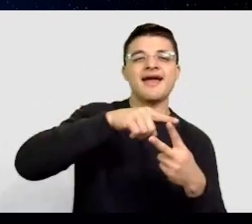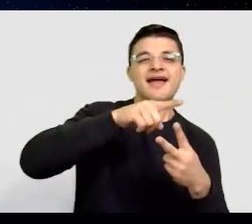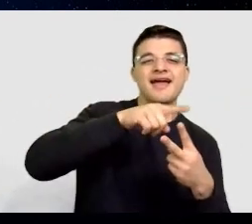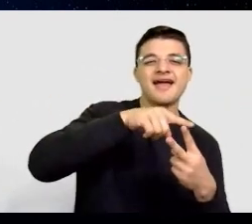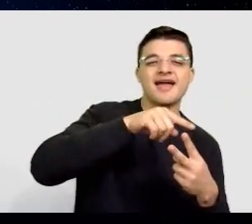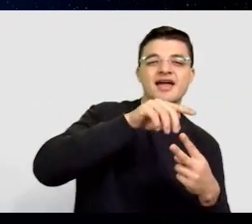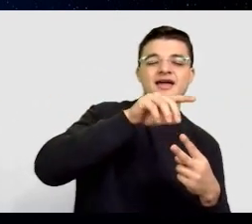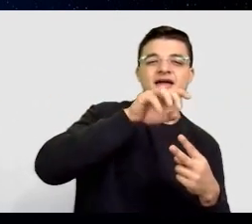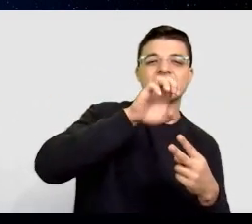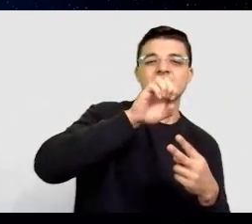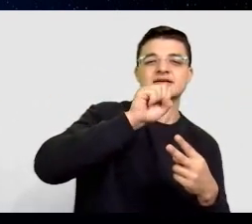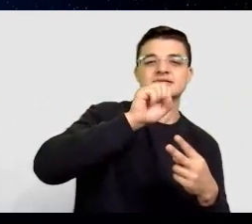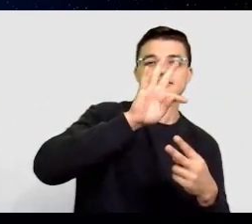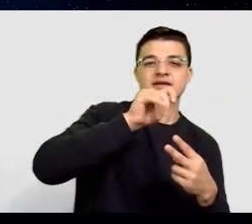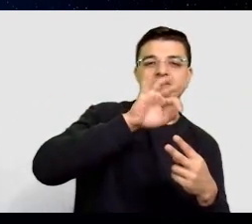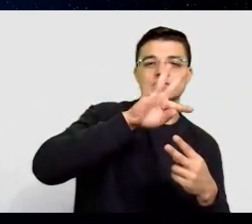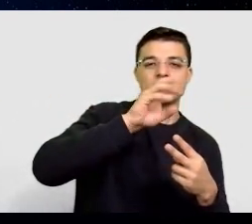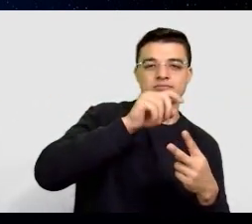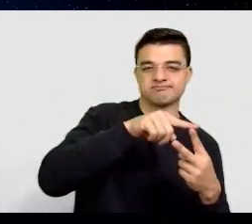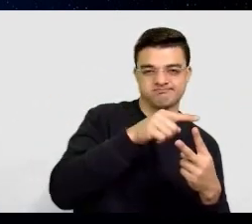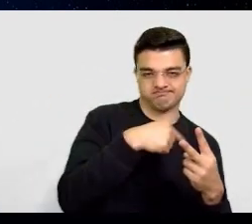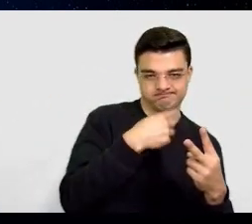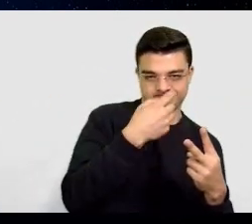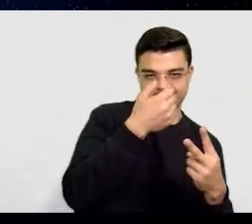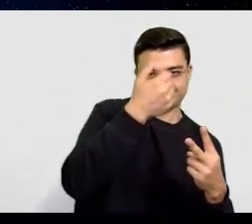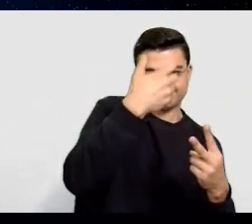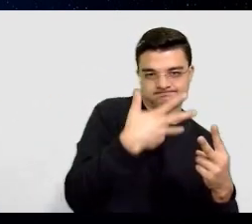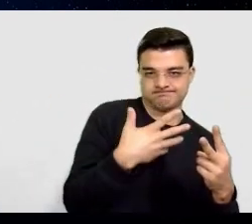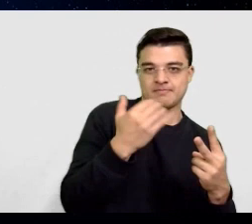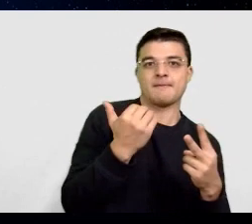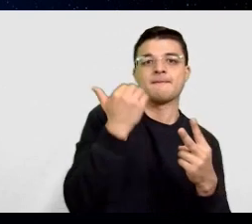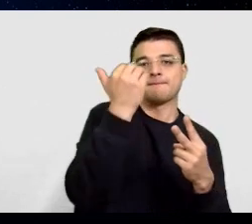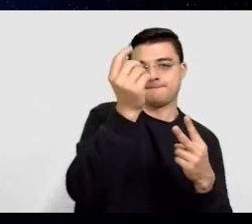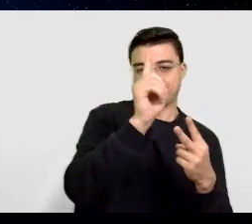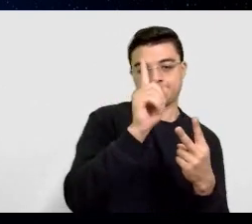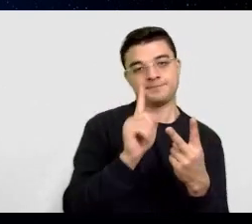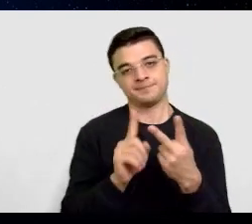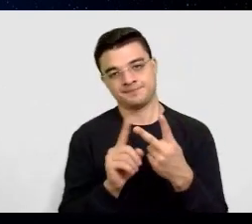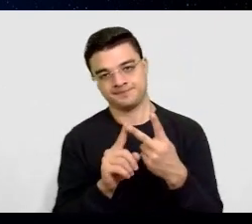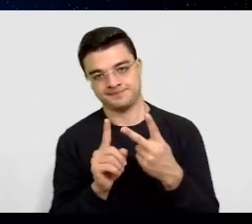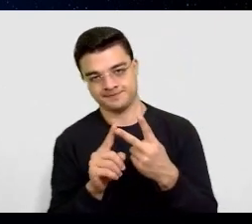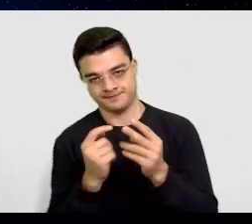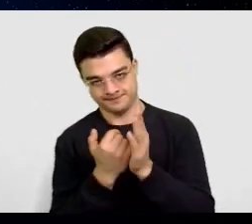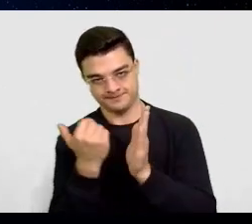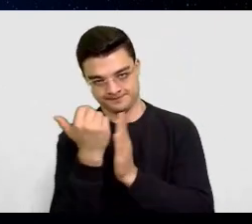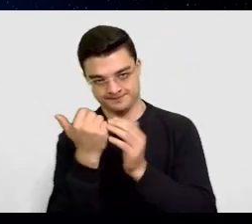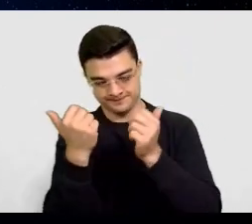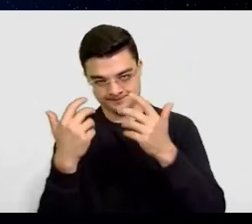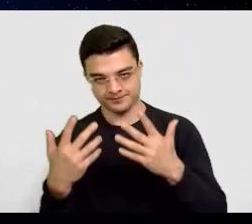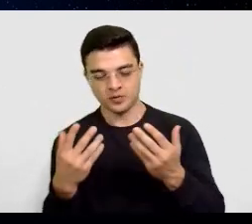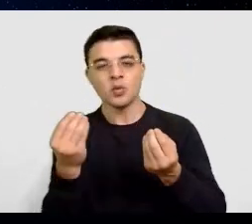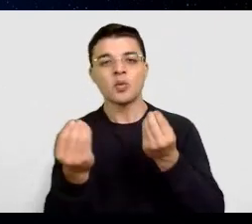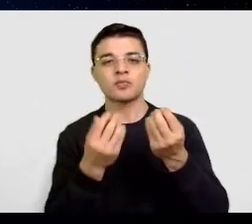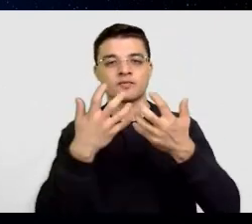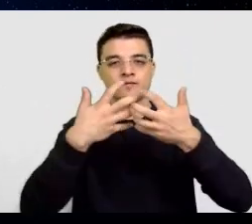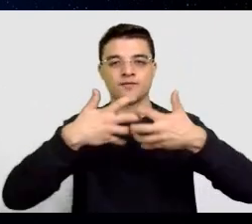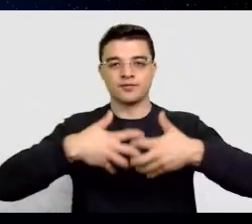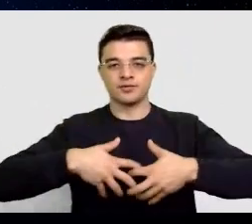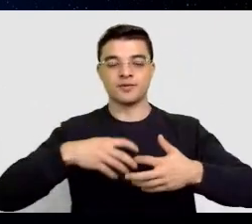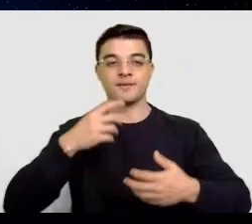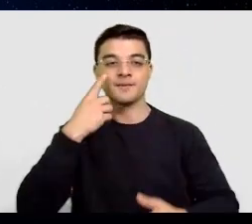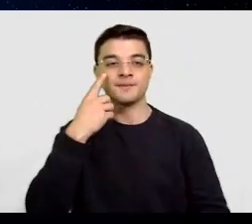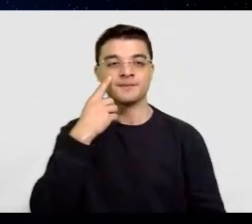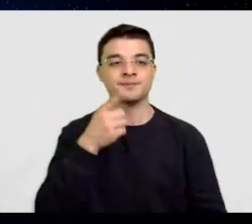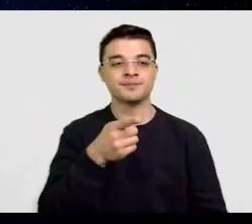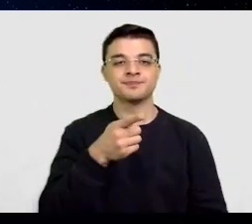tem todos os dados da transação. E aqui, para a gente entender como que funciona esse fluxo, eu coloquei esse diagrama, né?